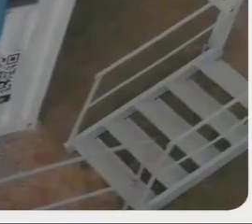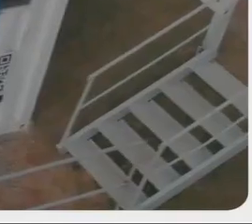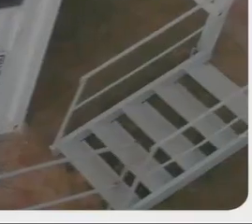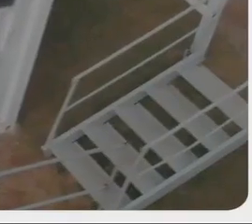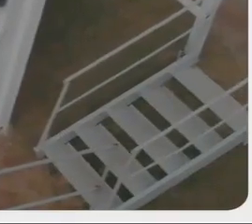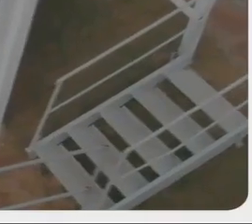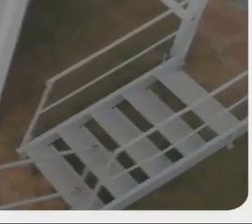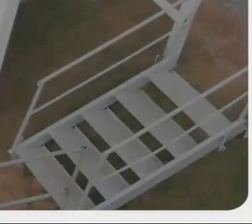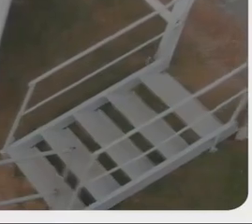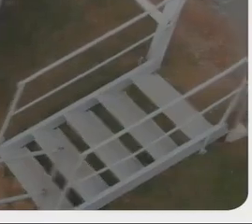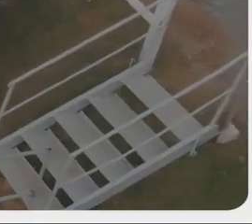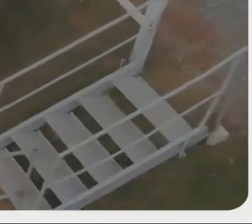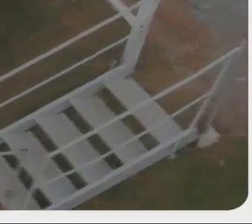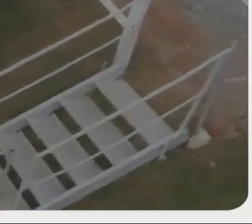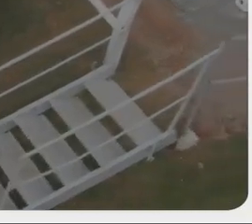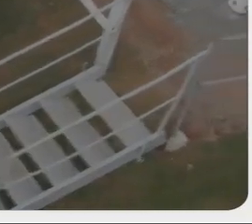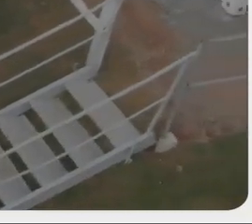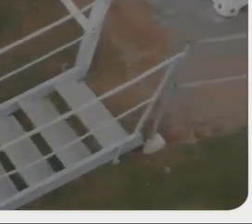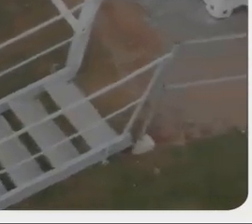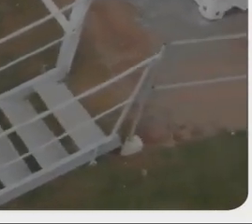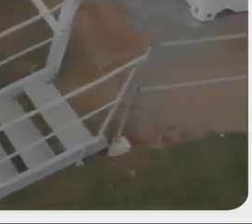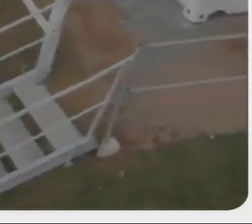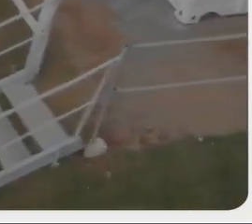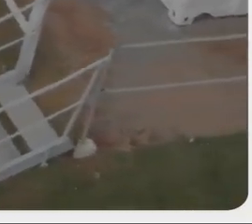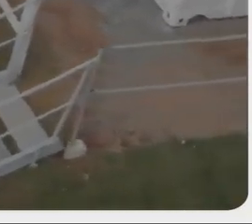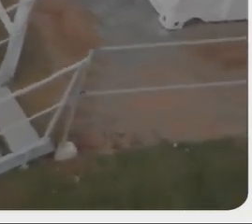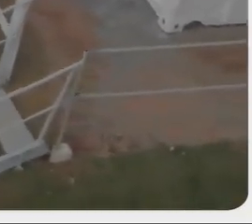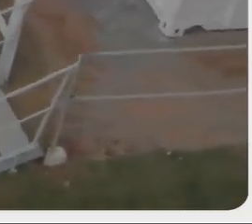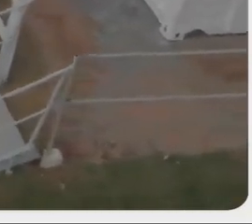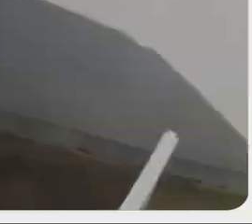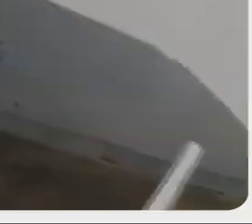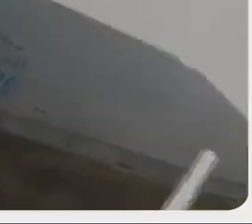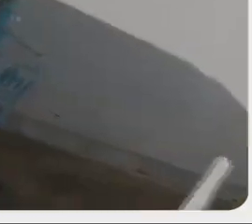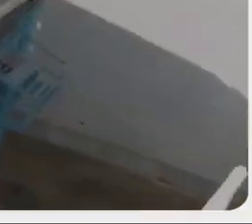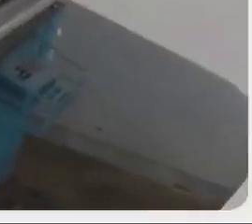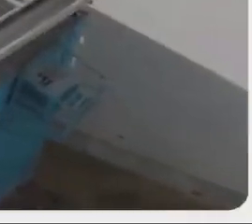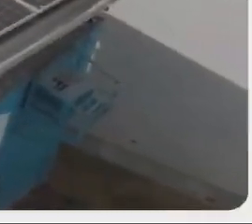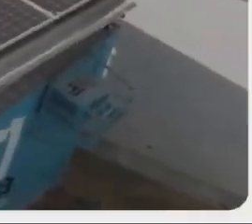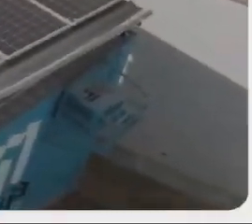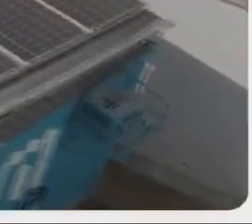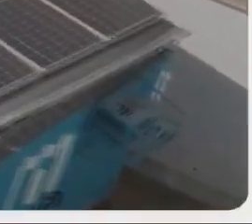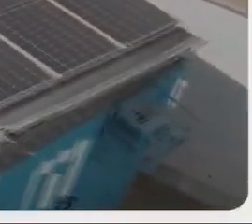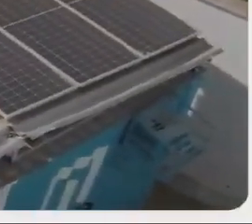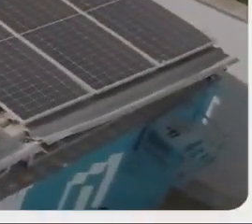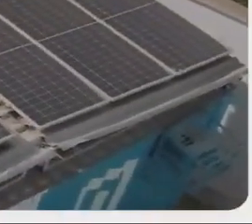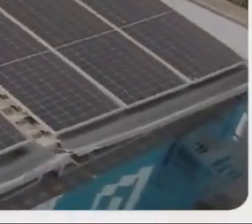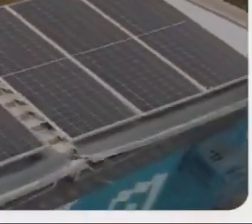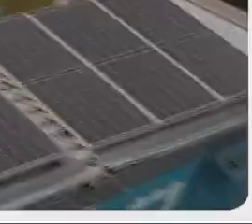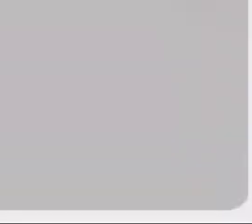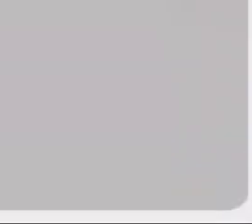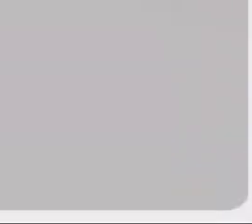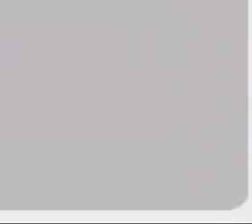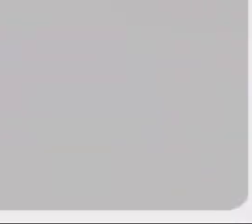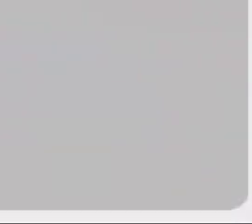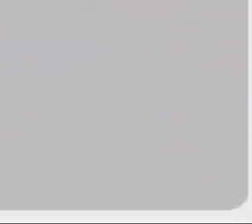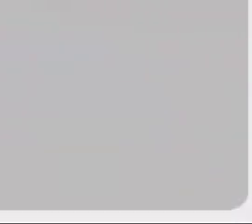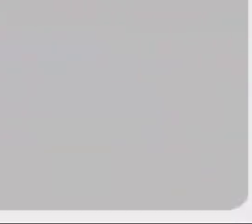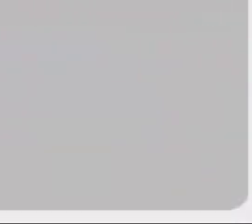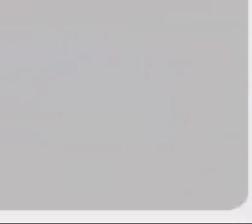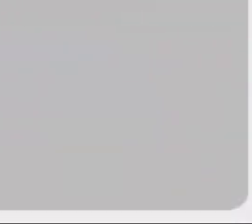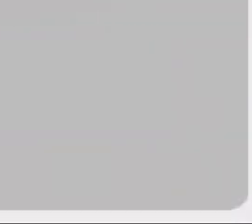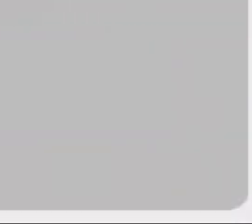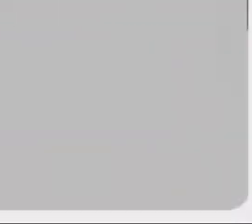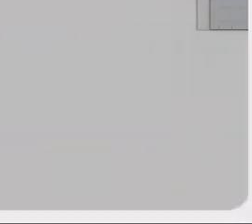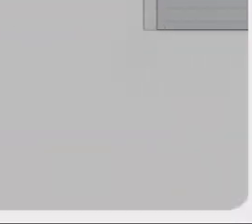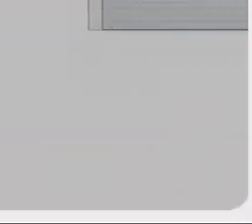ética. Acreditamos que é preciso ir além, inventar novas soluções e descobrir novos caminhos. E